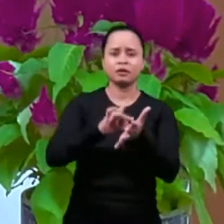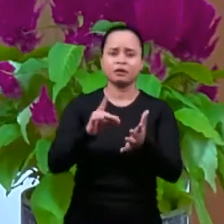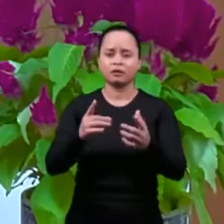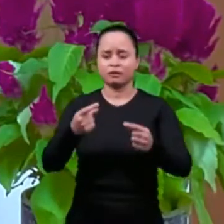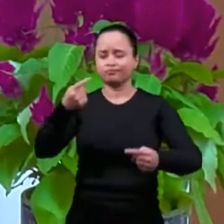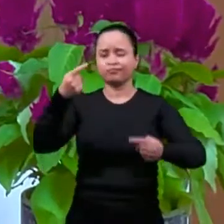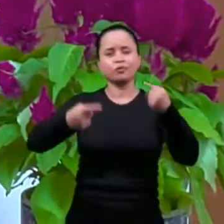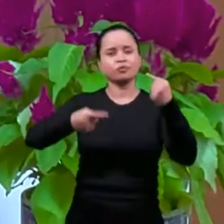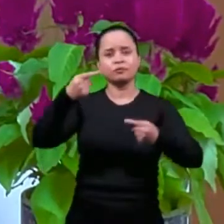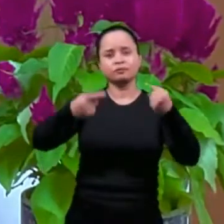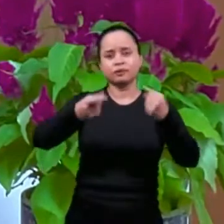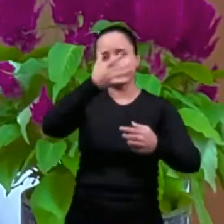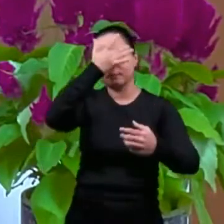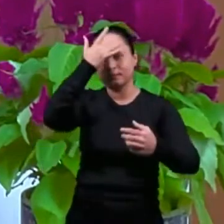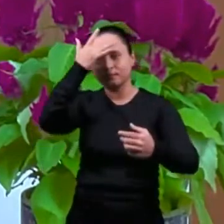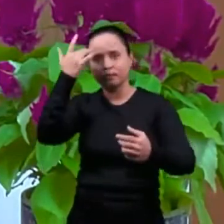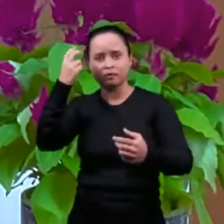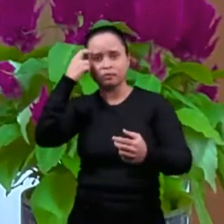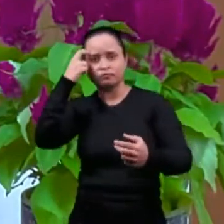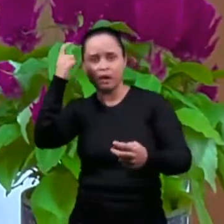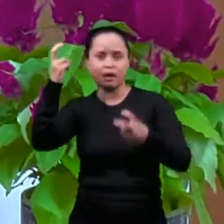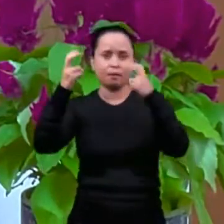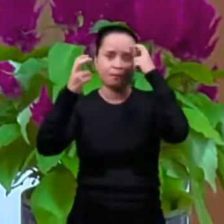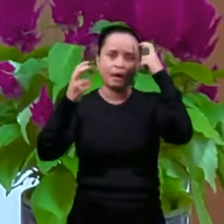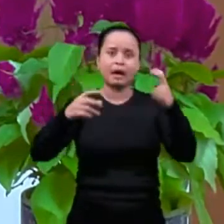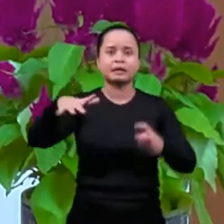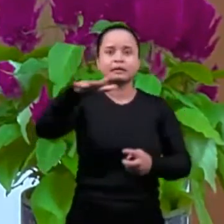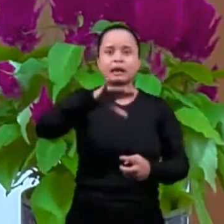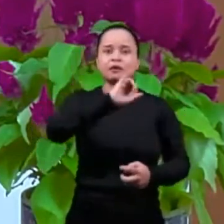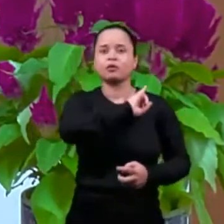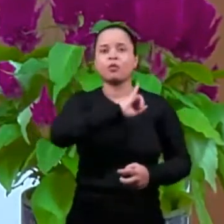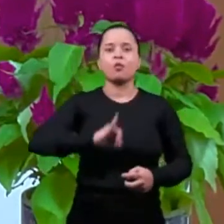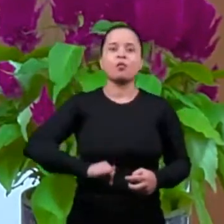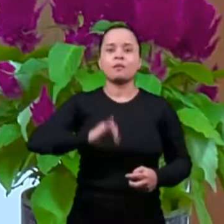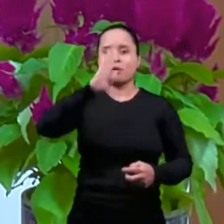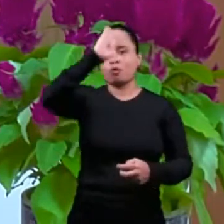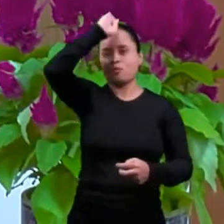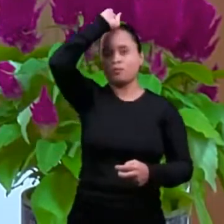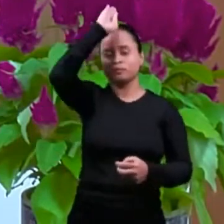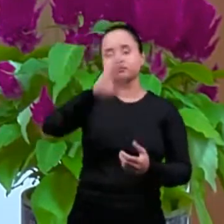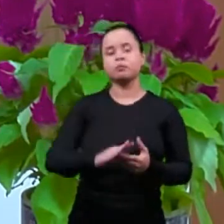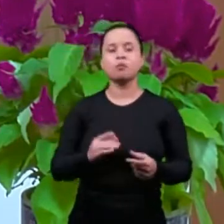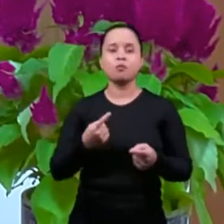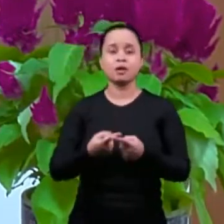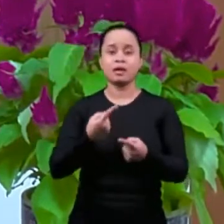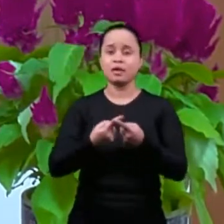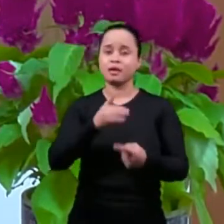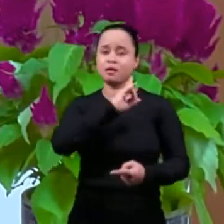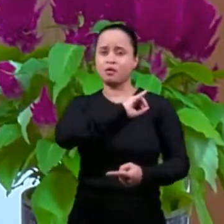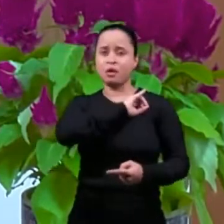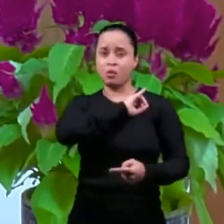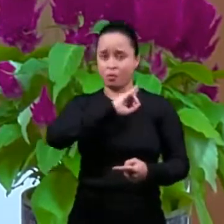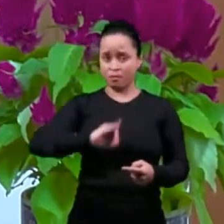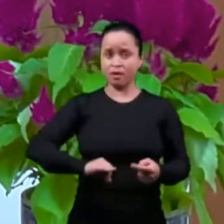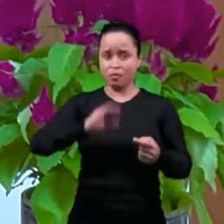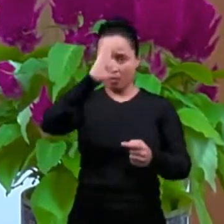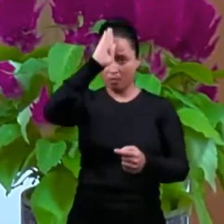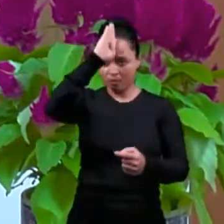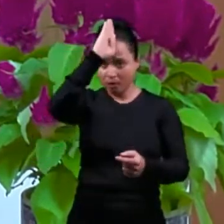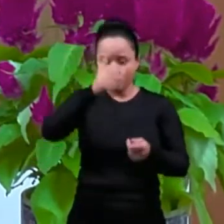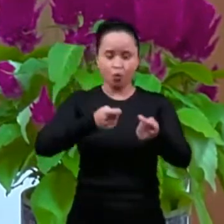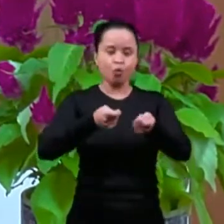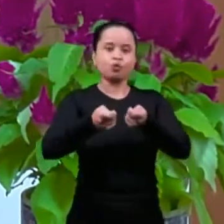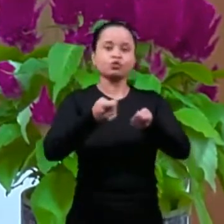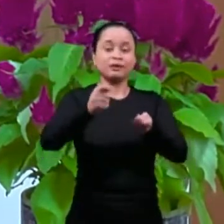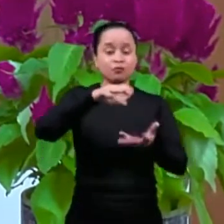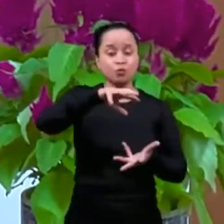intelectual do Império Romano. O Império Romano havia dominado o mundo inteiro daquela época, praticamente, o